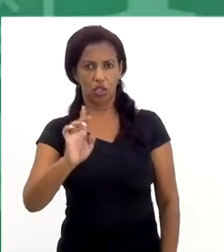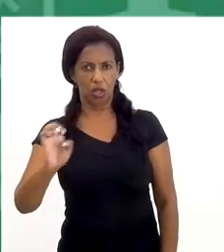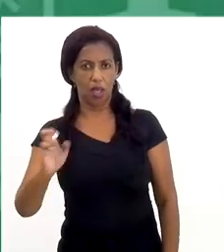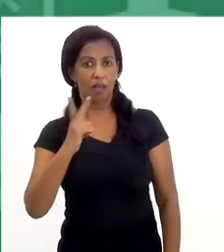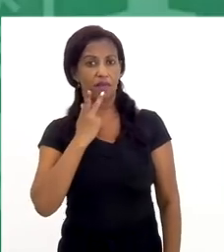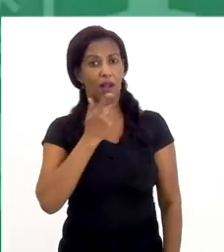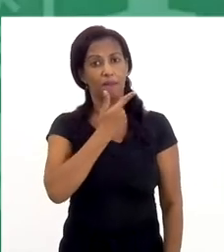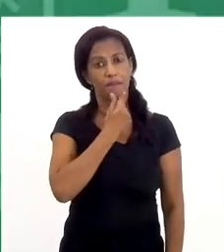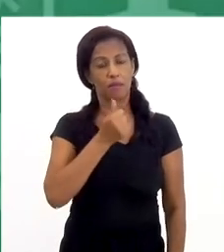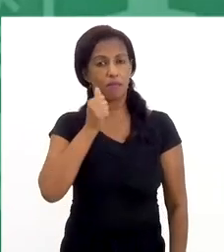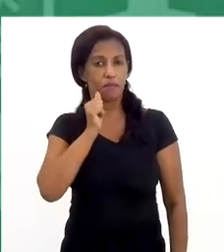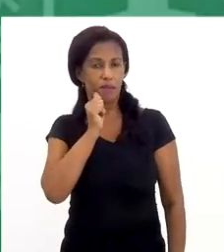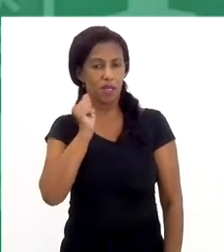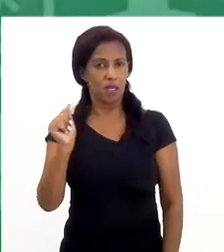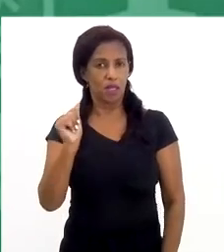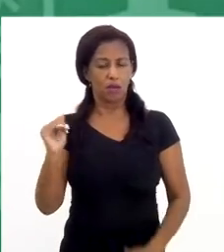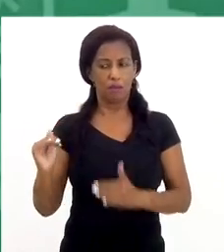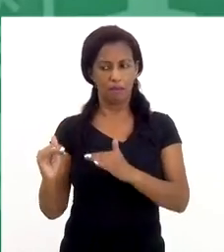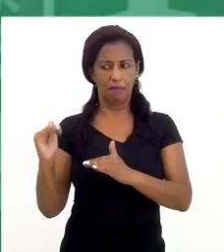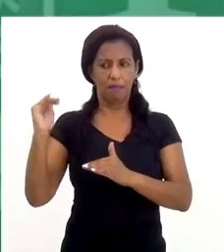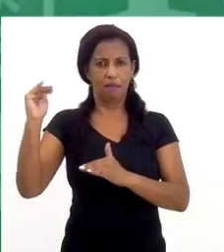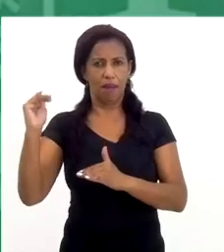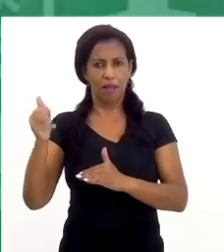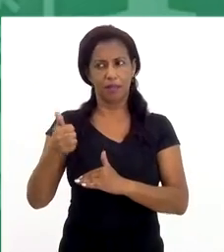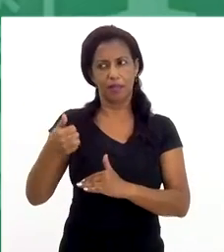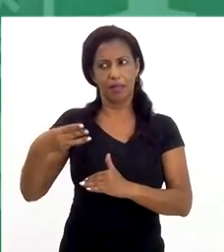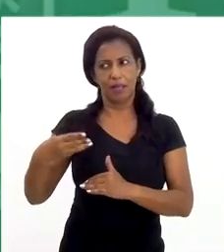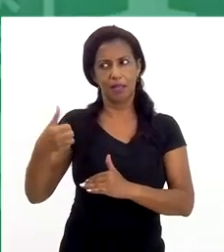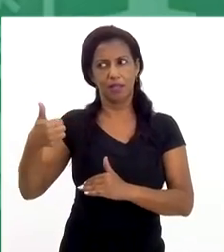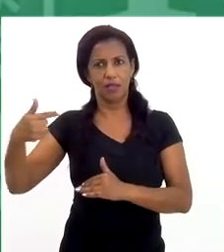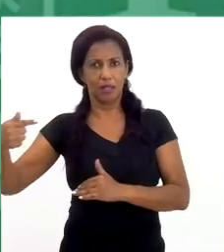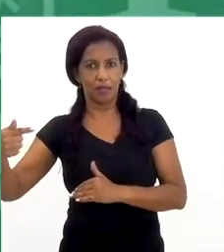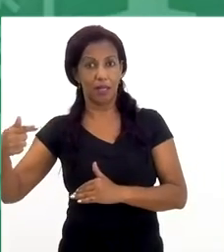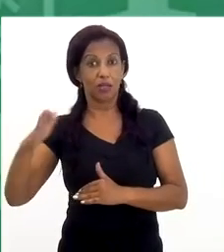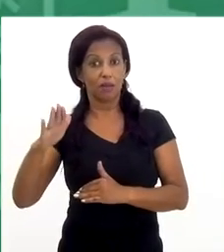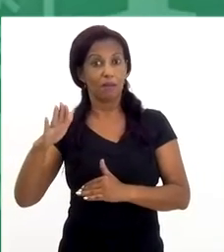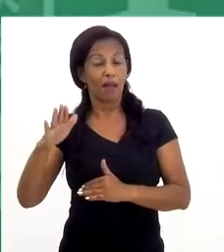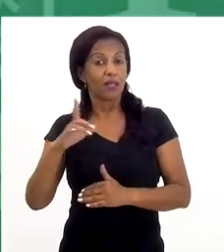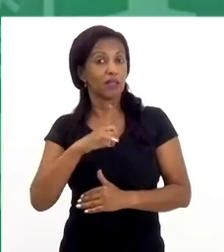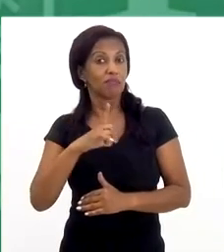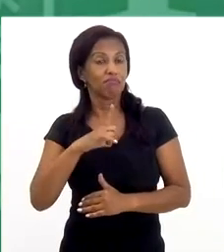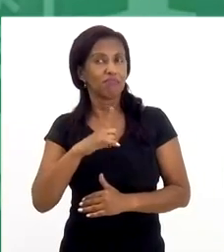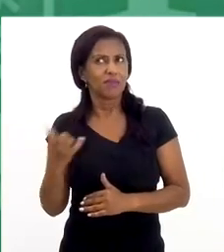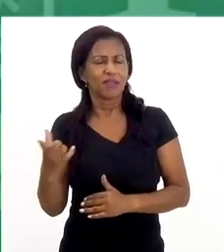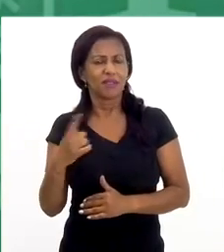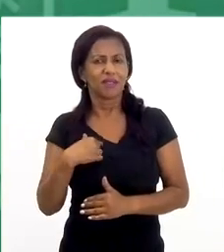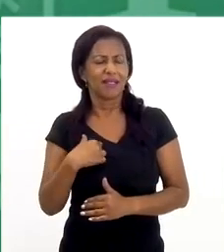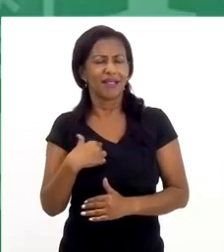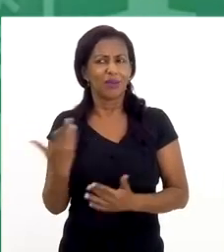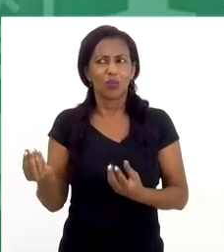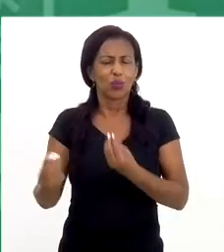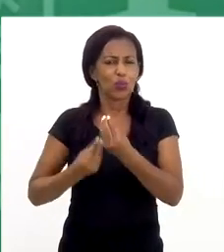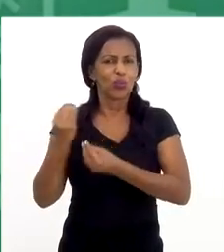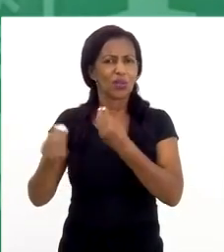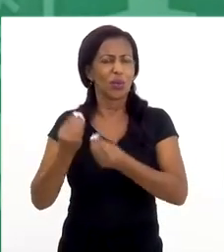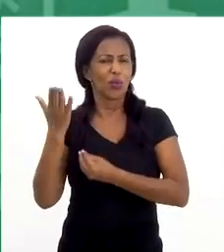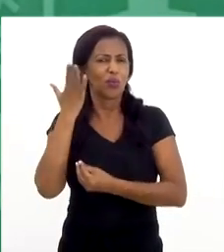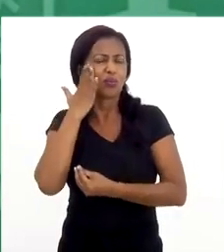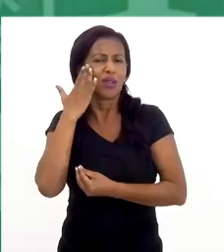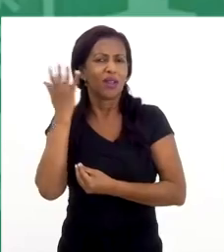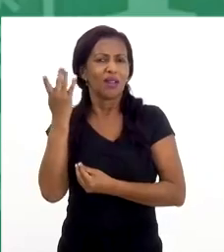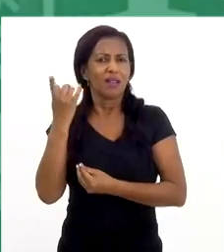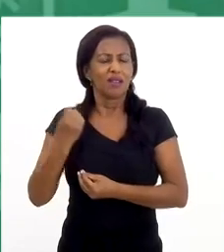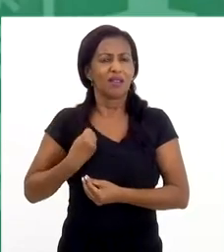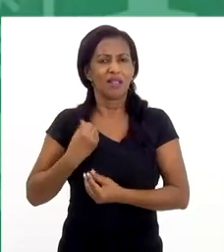pesquisa do IBGE que trata aí de meninas e meninos um pouquinho mais velhos é entre 13 e 17 anos mas é inquestionável